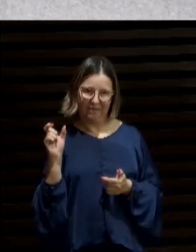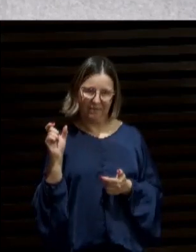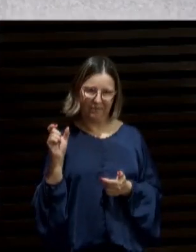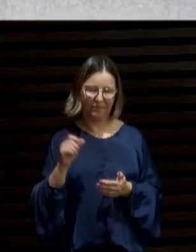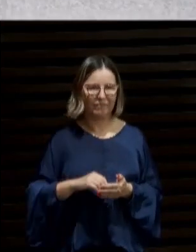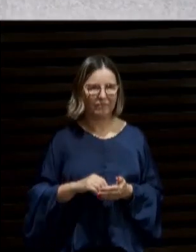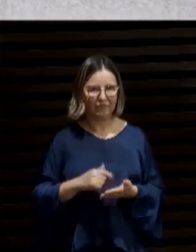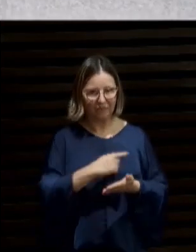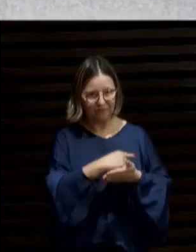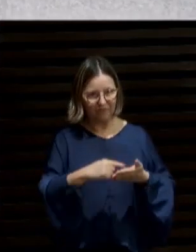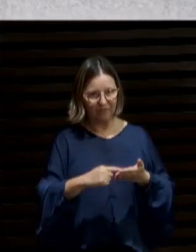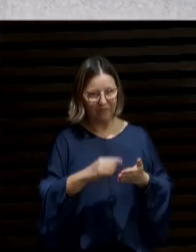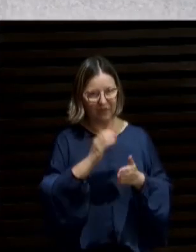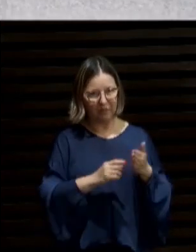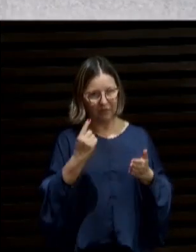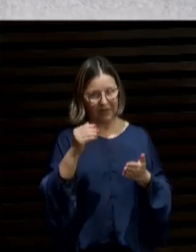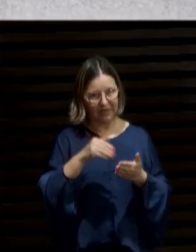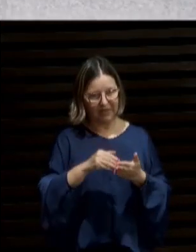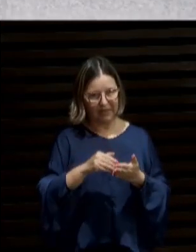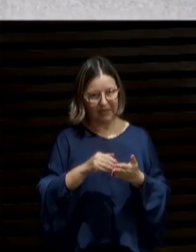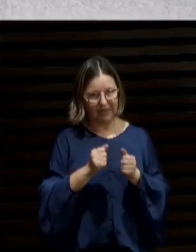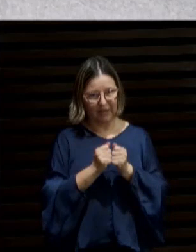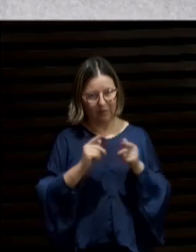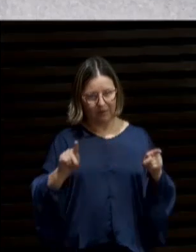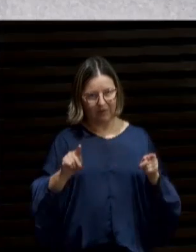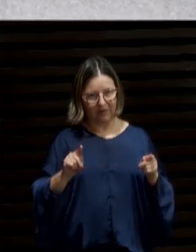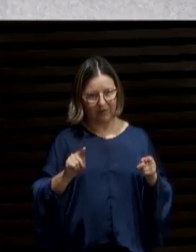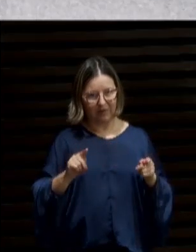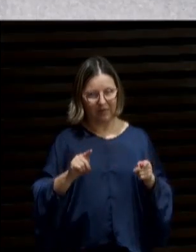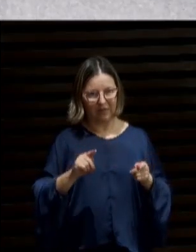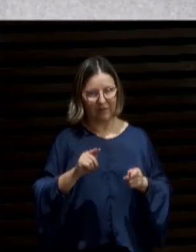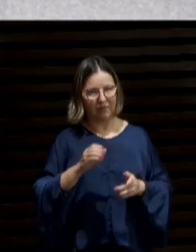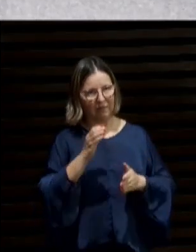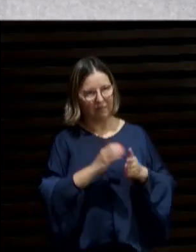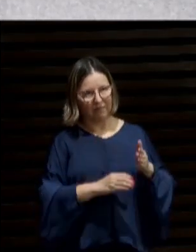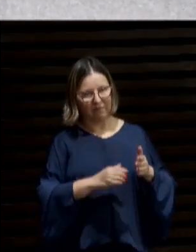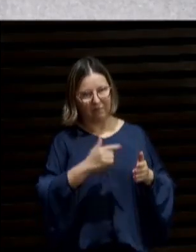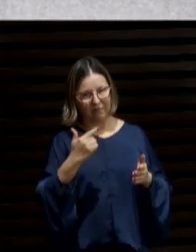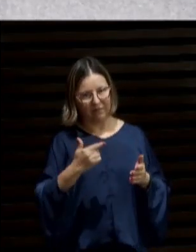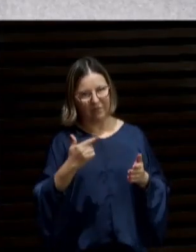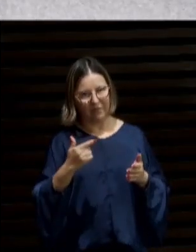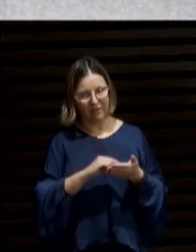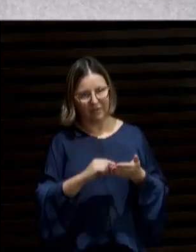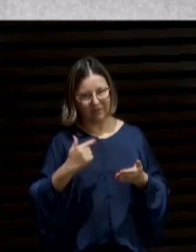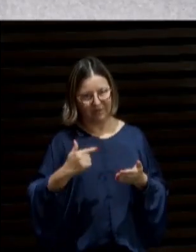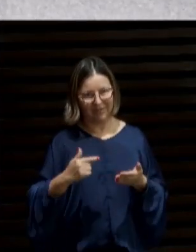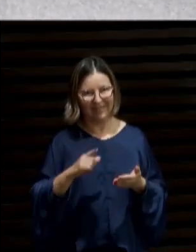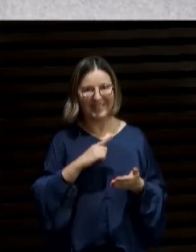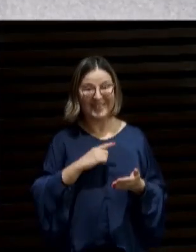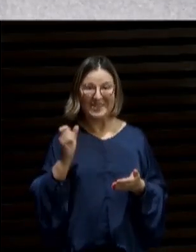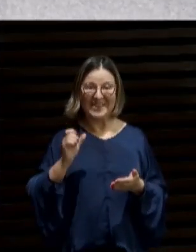De Gênesis 1 até Apocalipse 22, 21, aqui nós temos a palavra de